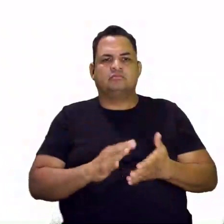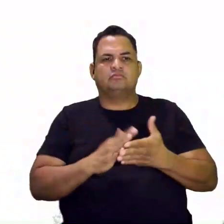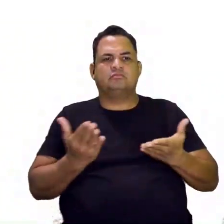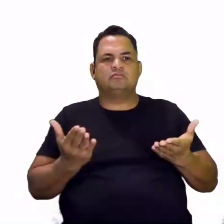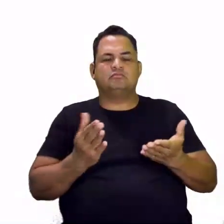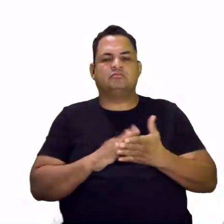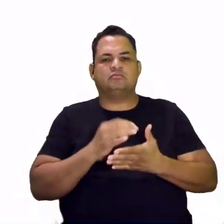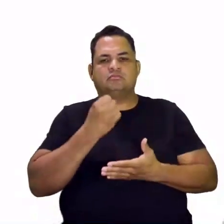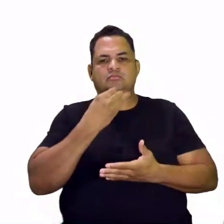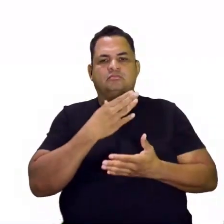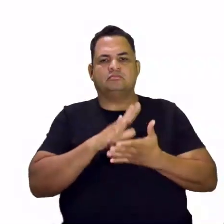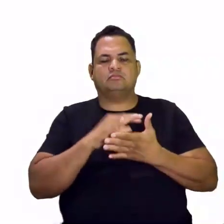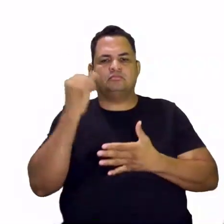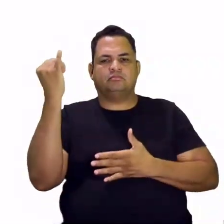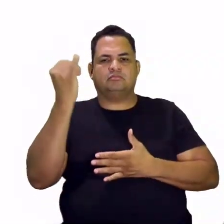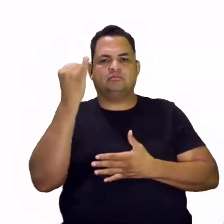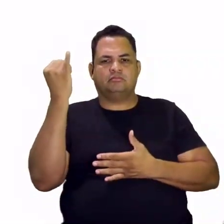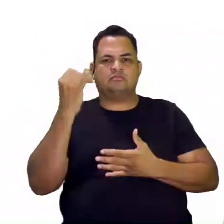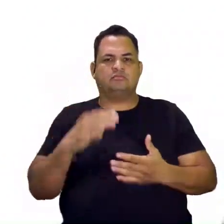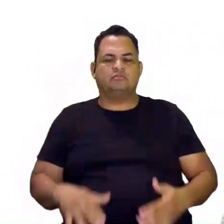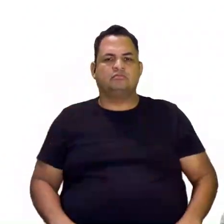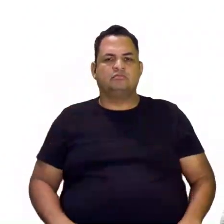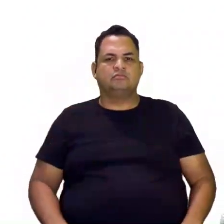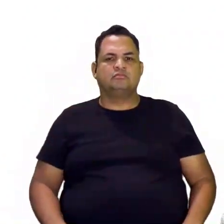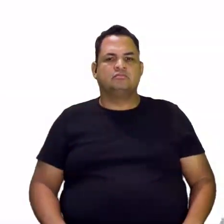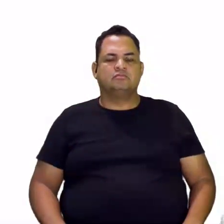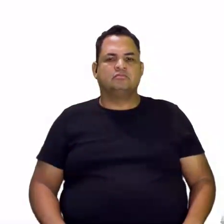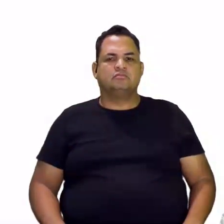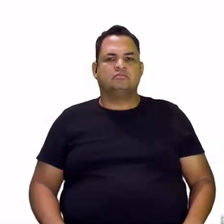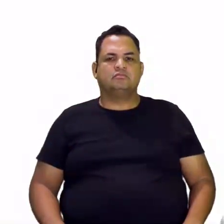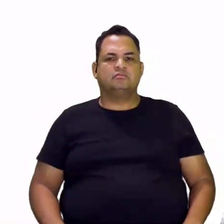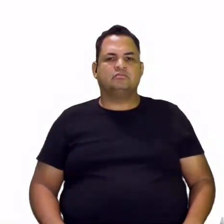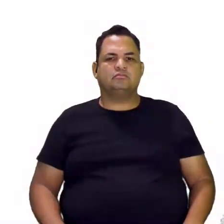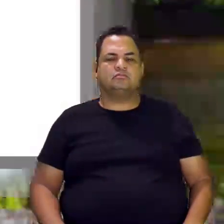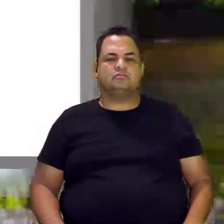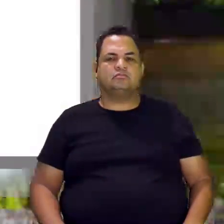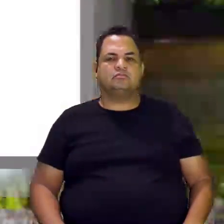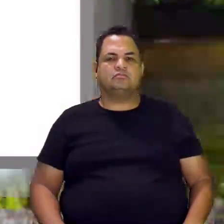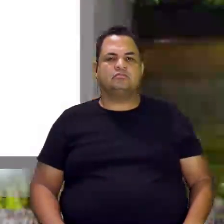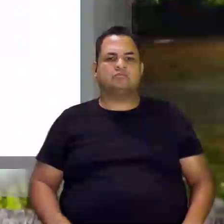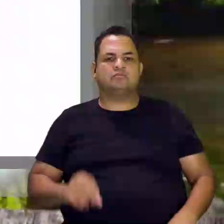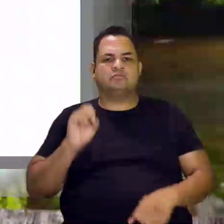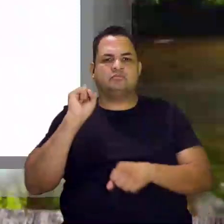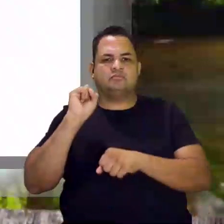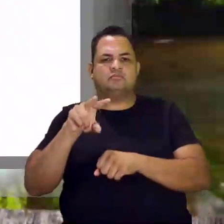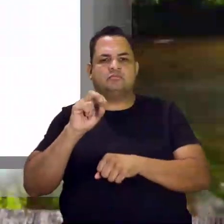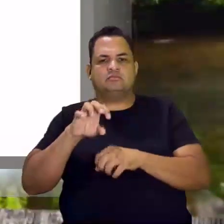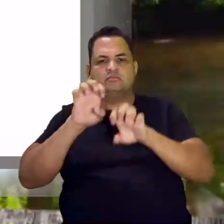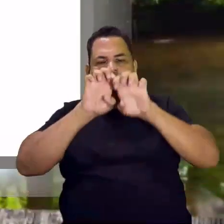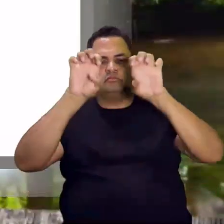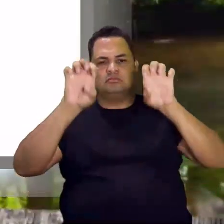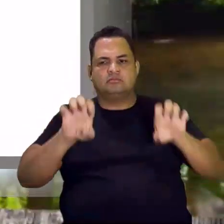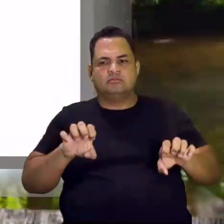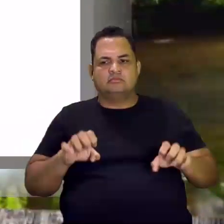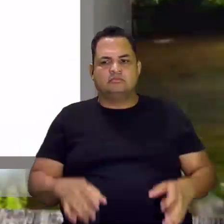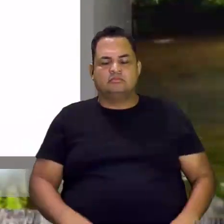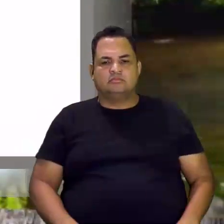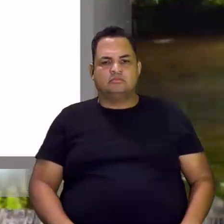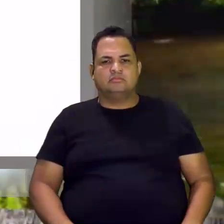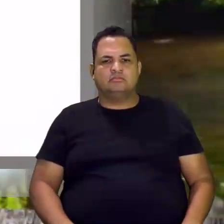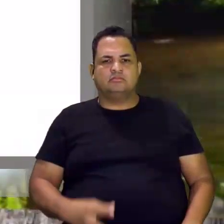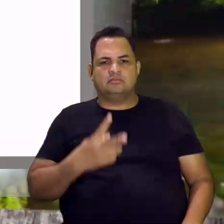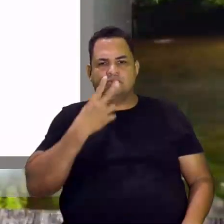parasitando. Tudo bem? Um ponto importante aqui, ó, rapidinho aqui em mim. Os vírus, essas estruturas aqui, ó,